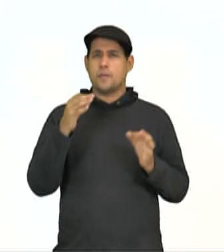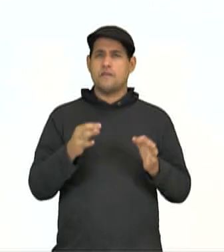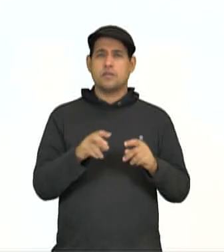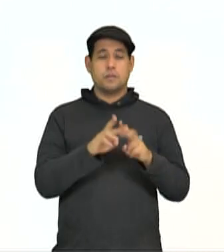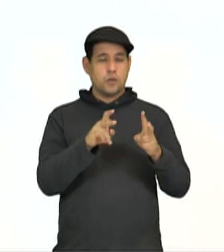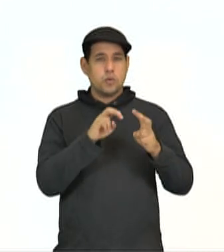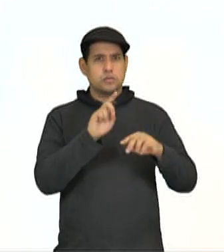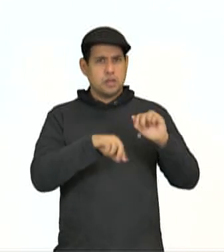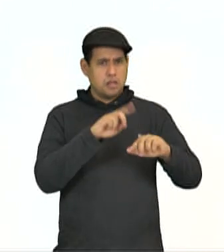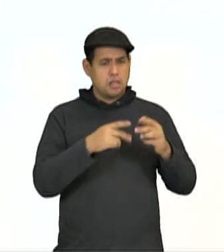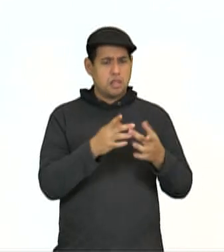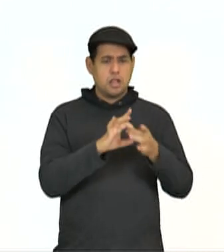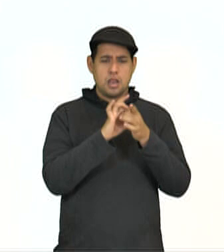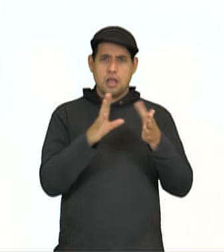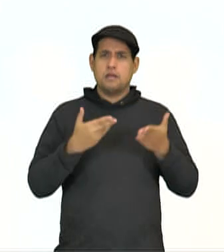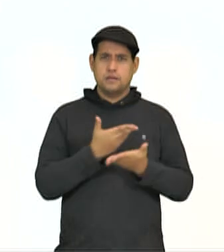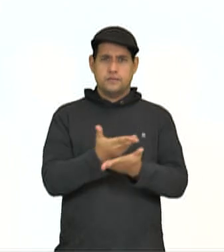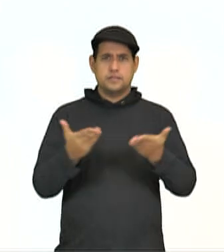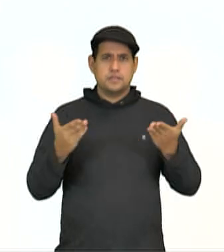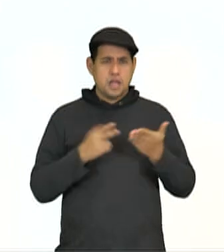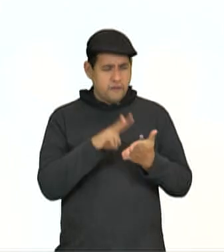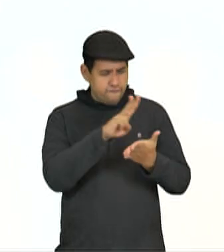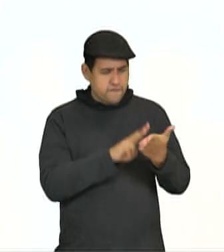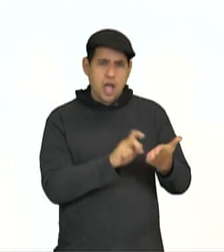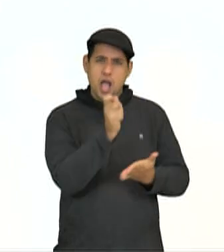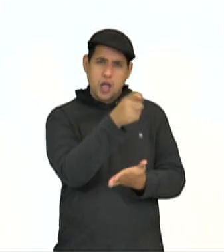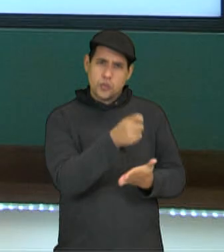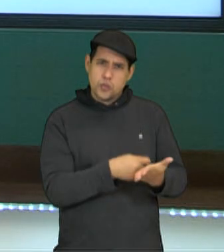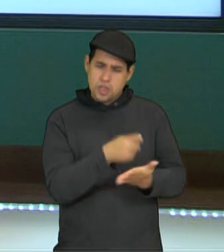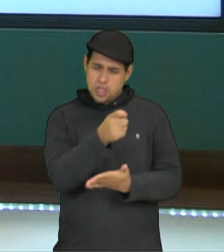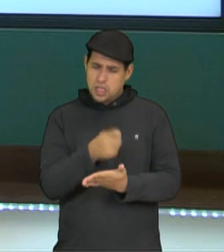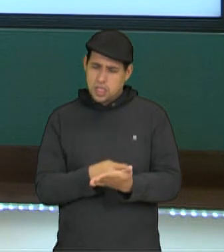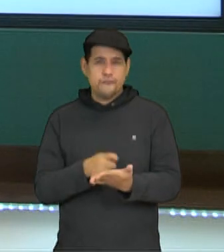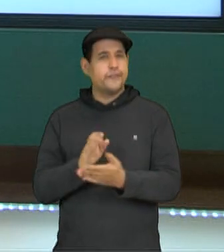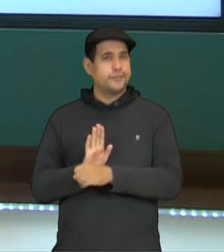esse material que vai estar disponível para vocês e vai anotando esses quadros